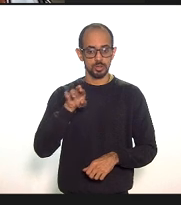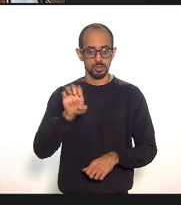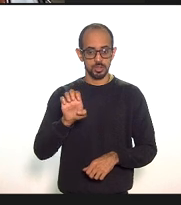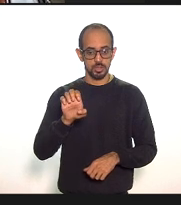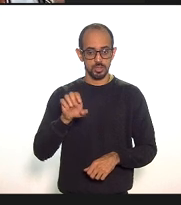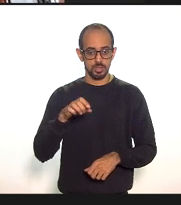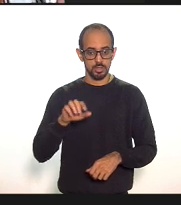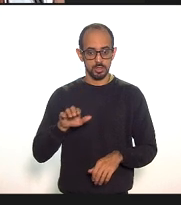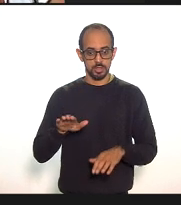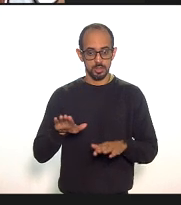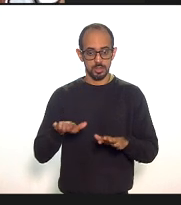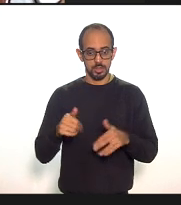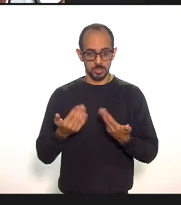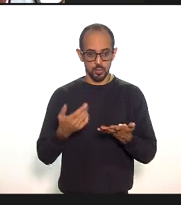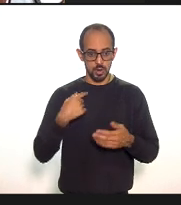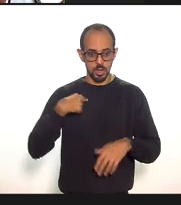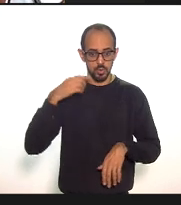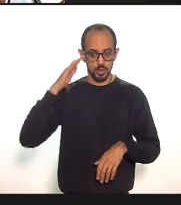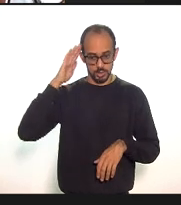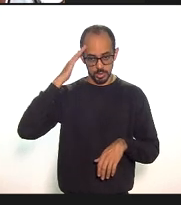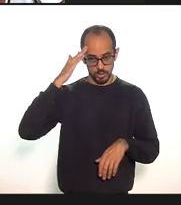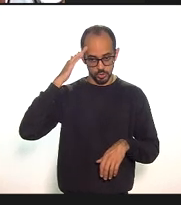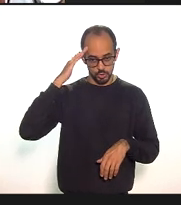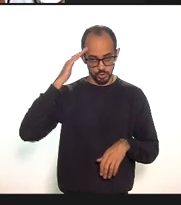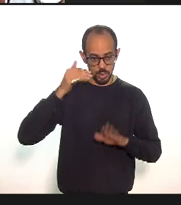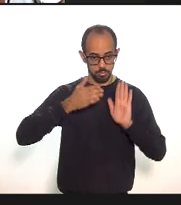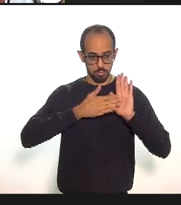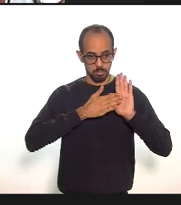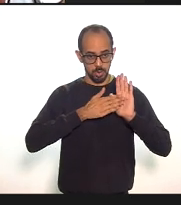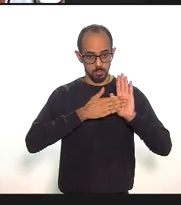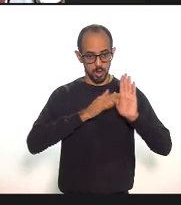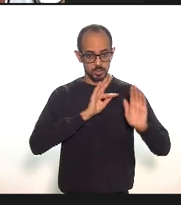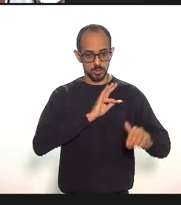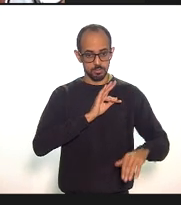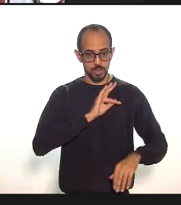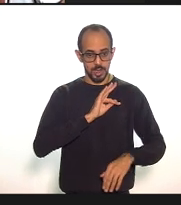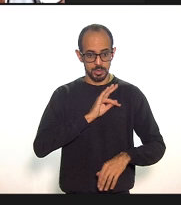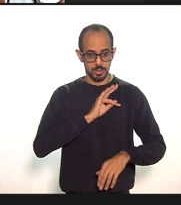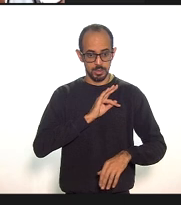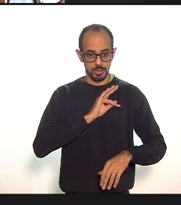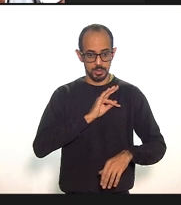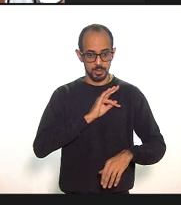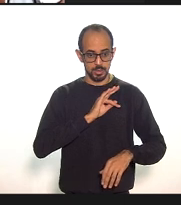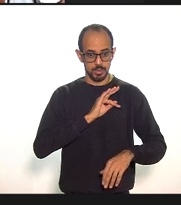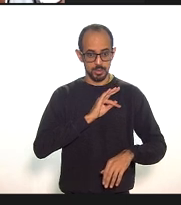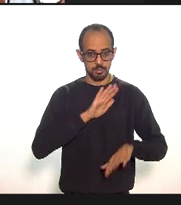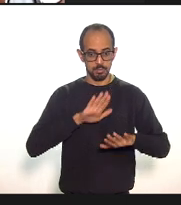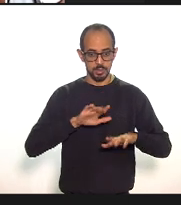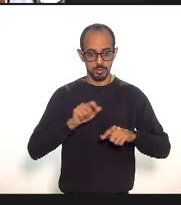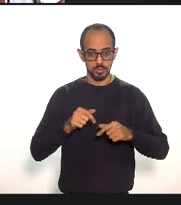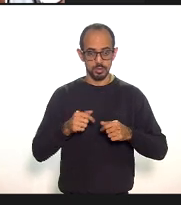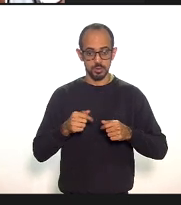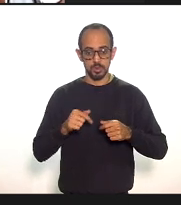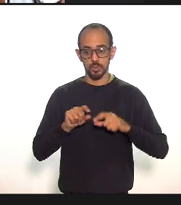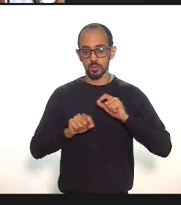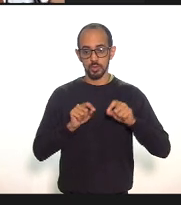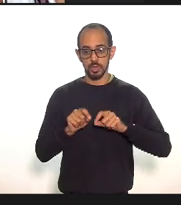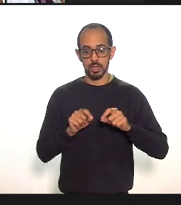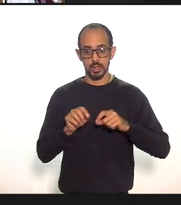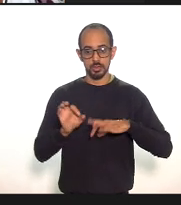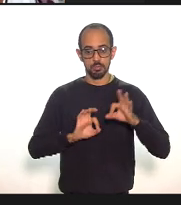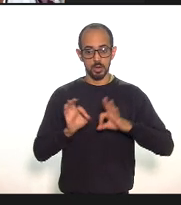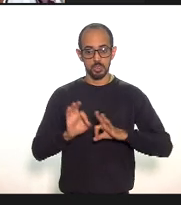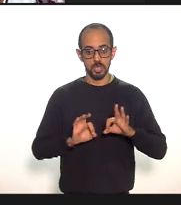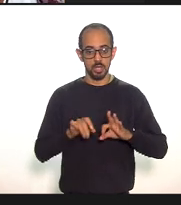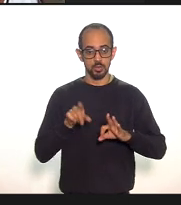Presidente, eu entendi a proposta da deputada Marta Rocha. A questão que esse projeto é um projeto